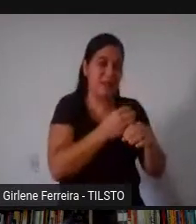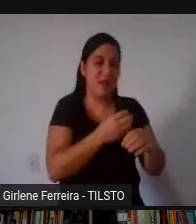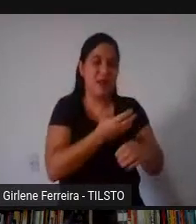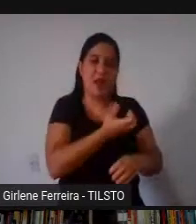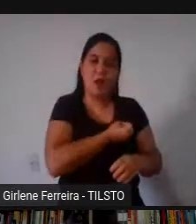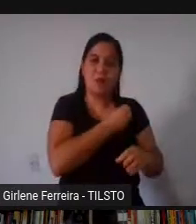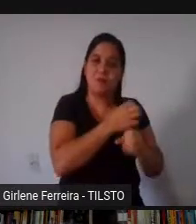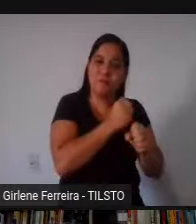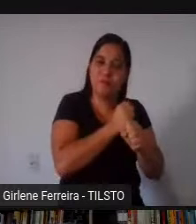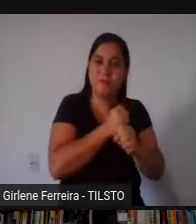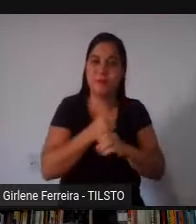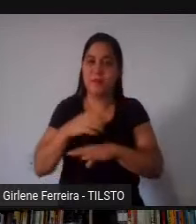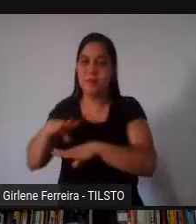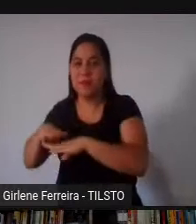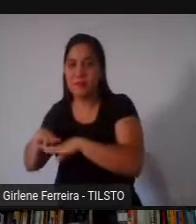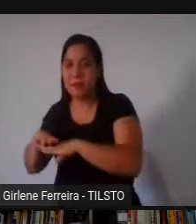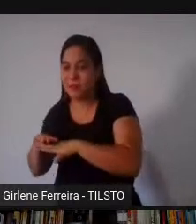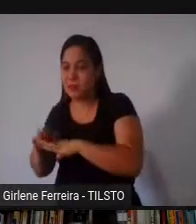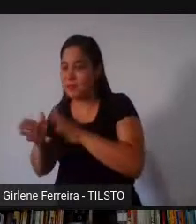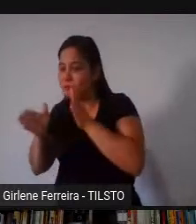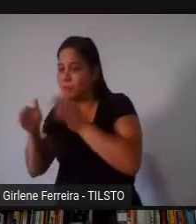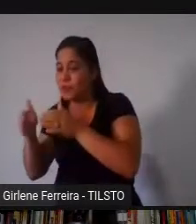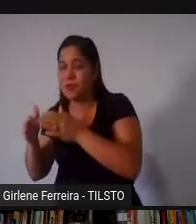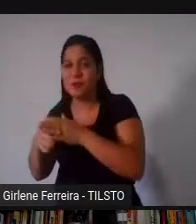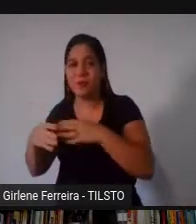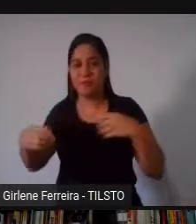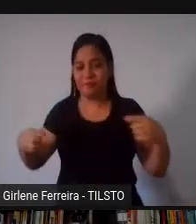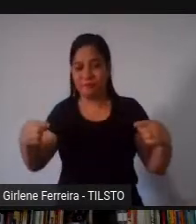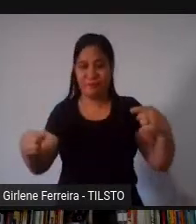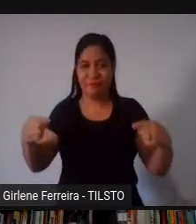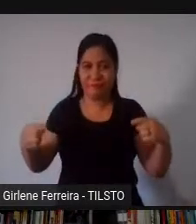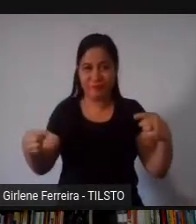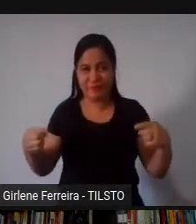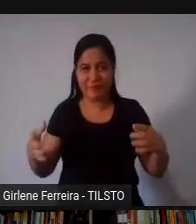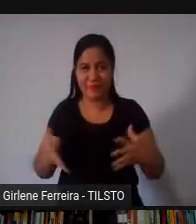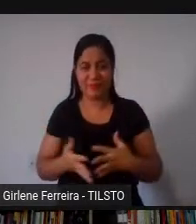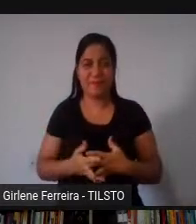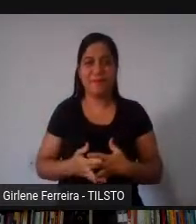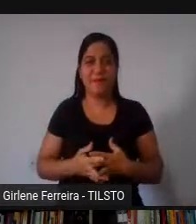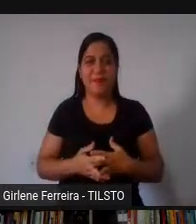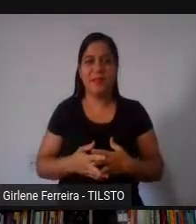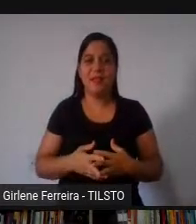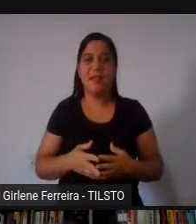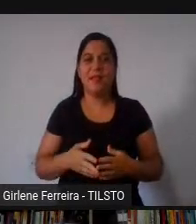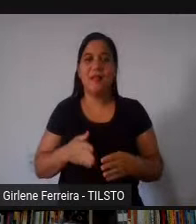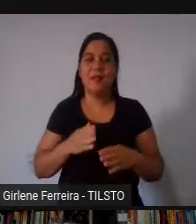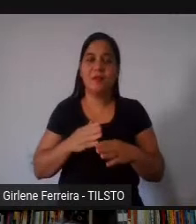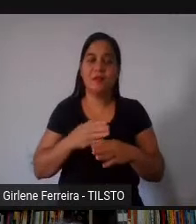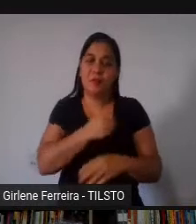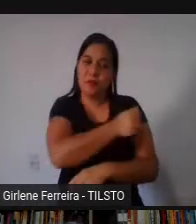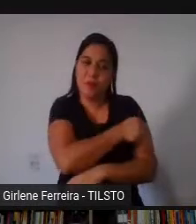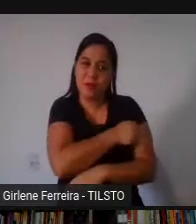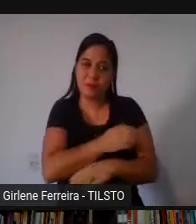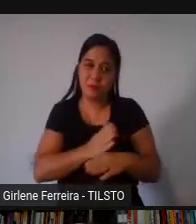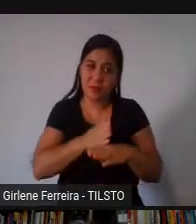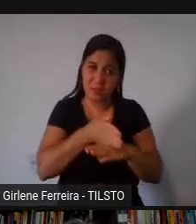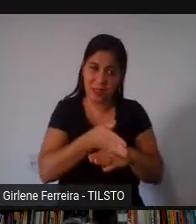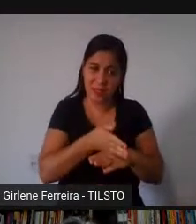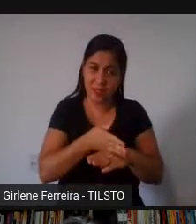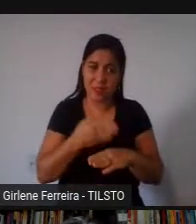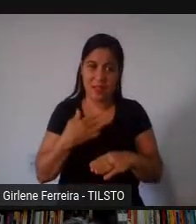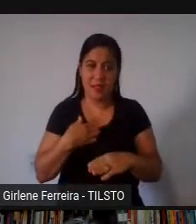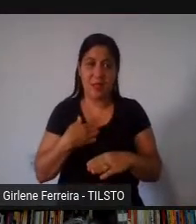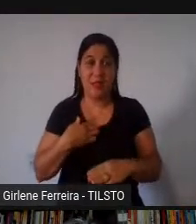assim e tudo mais. Existem esses conflitos dentro do curso, e para um aluno que entra, e principalmente para mim, que eu sempre gostei muito